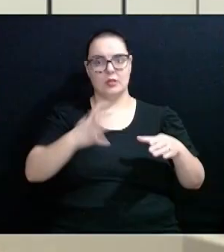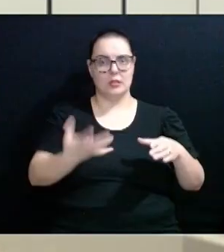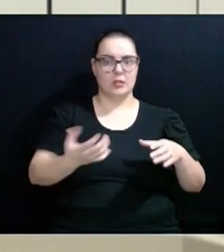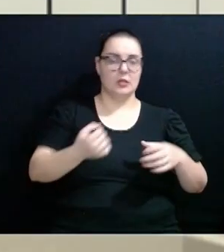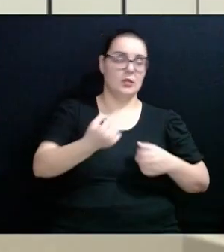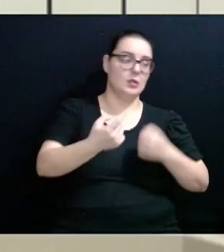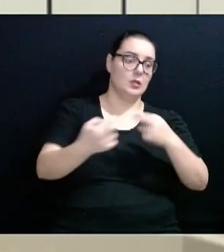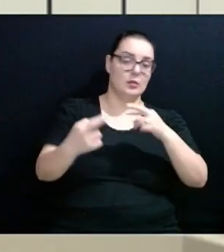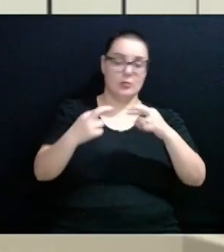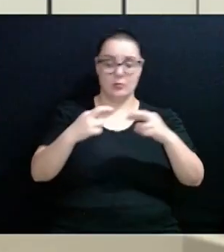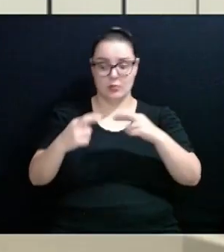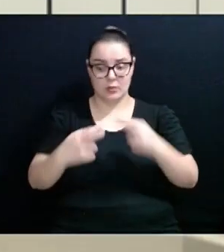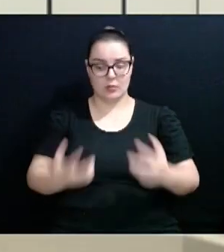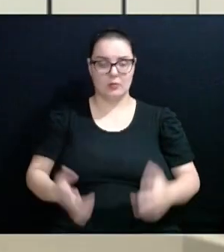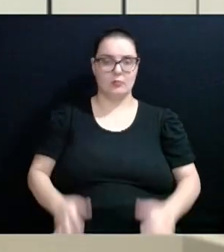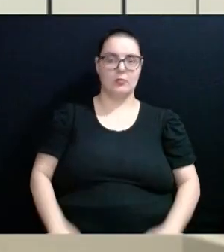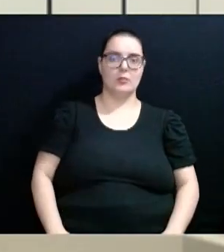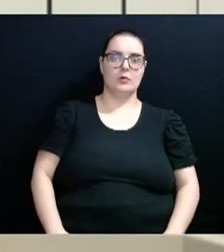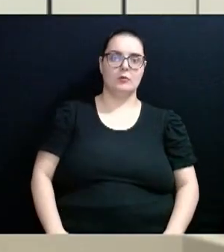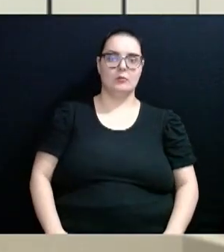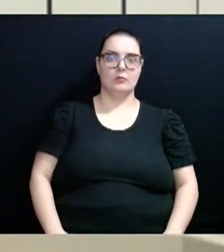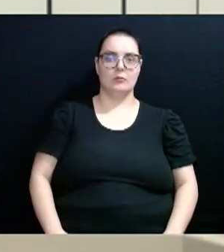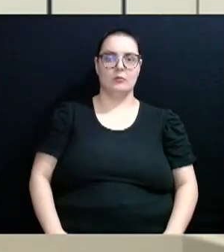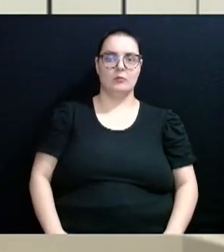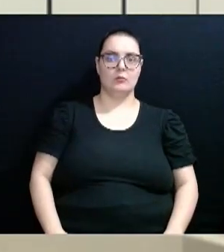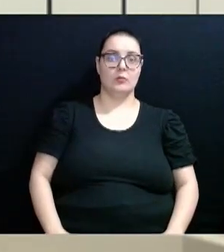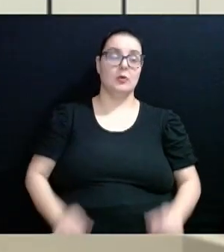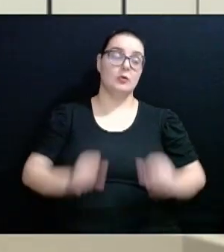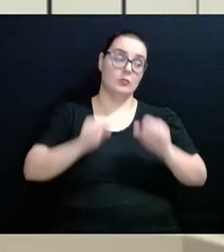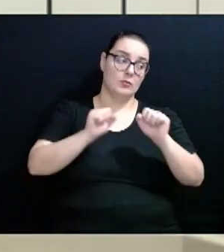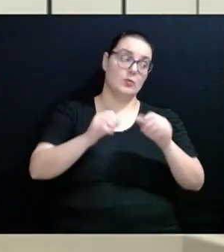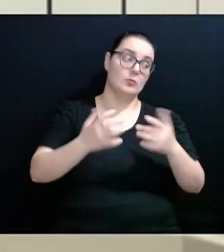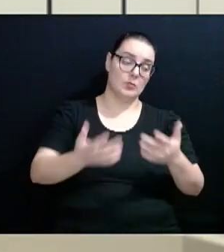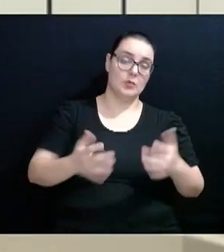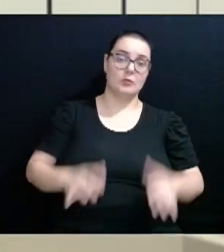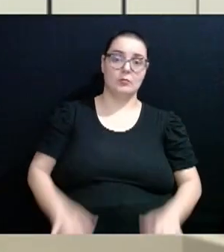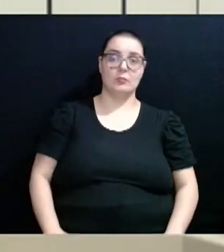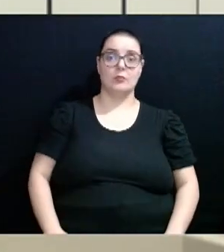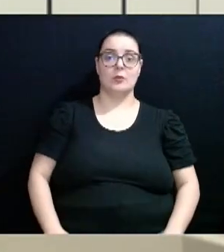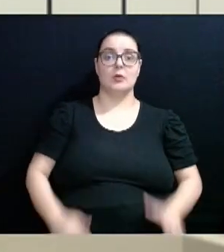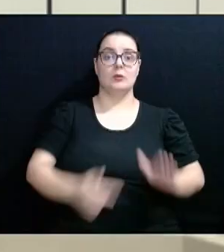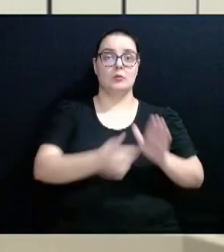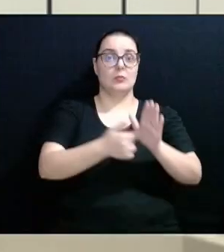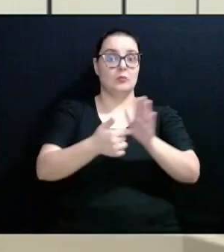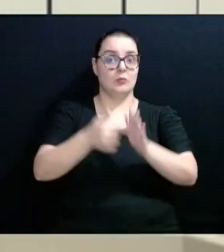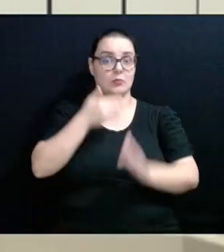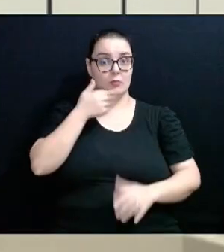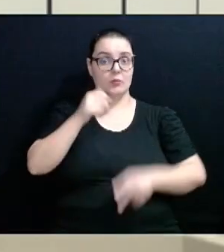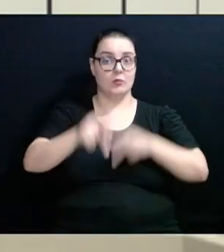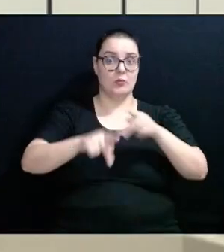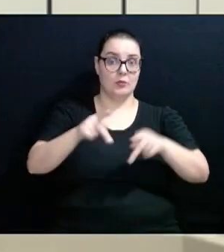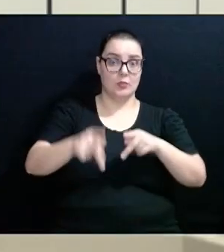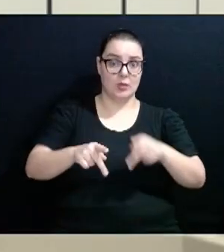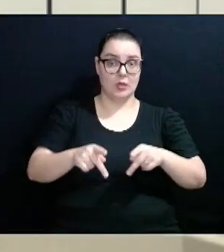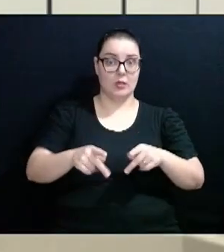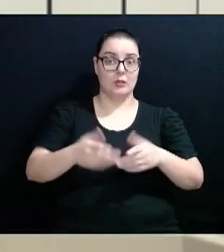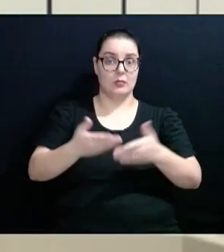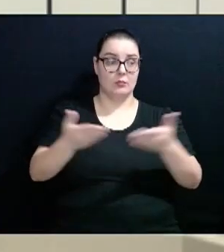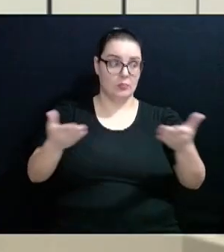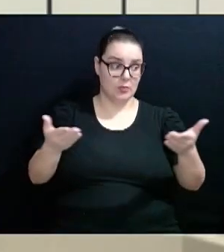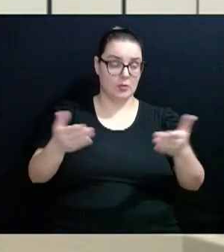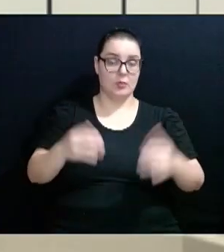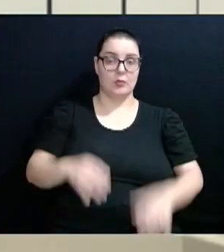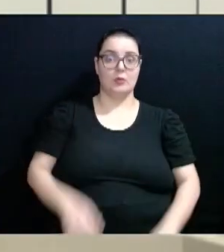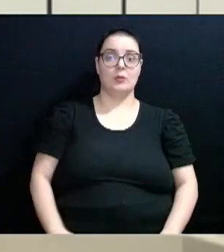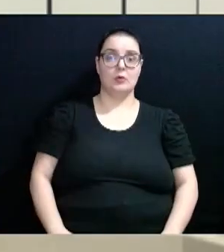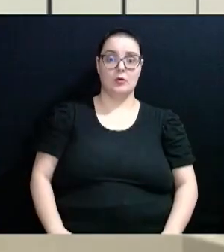fiscalização, que vai poder até assim mostrar melhor para o público, para a população, como essa lei